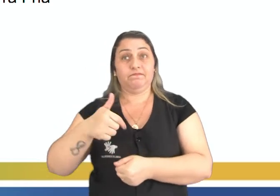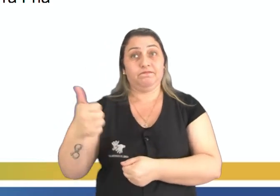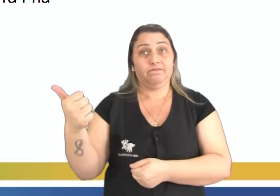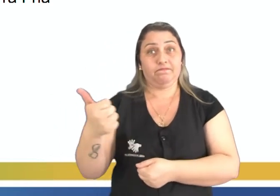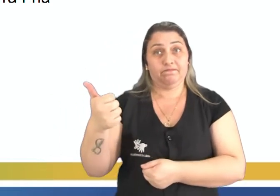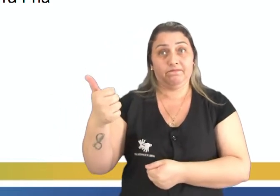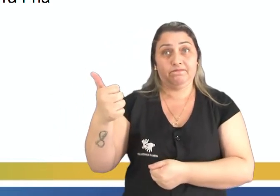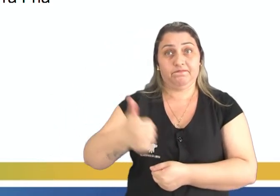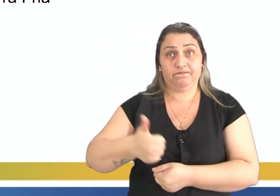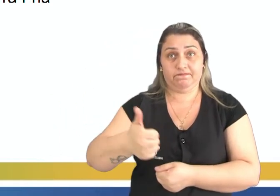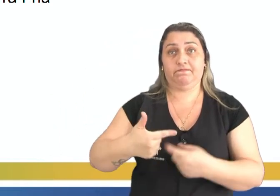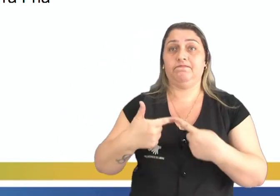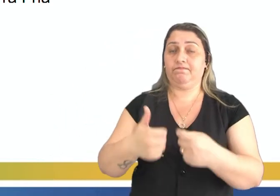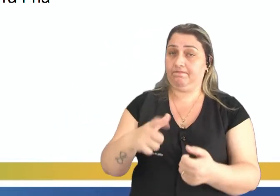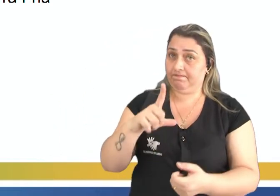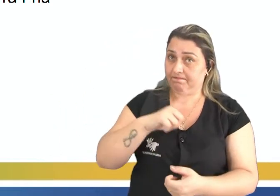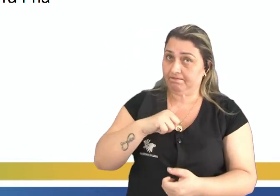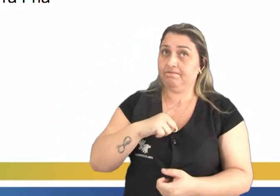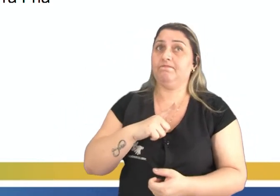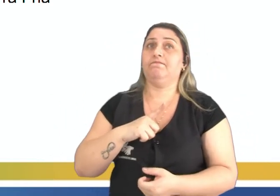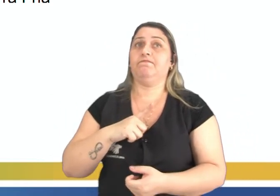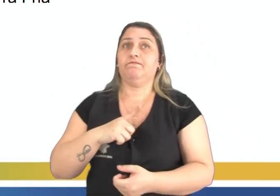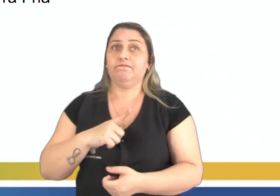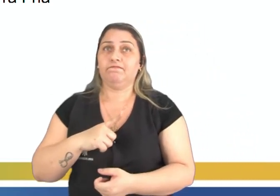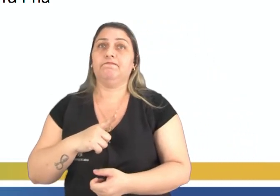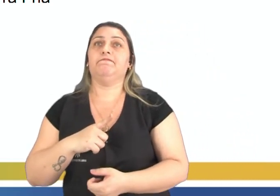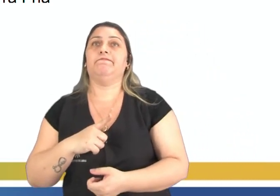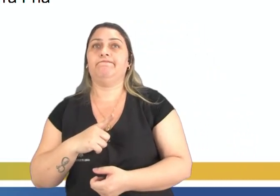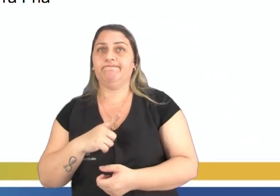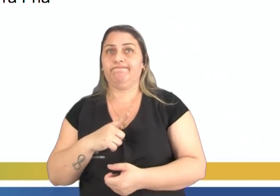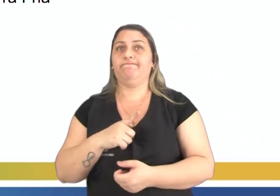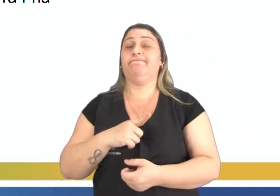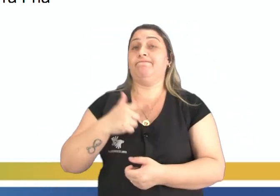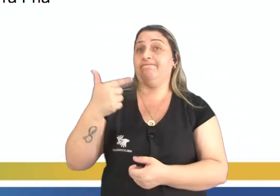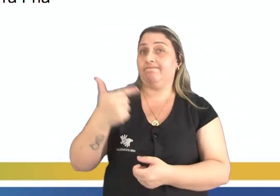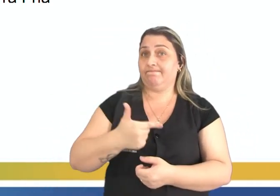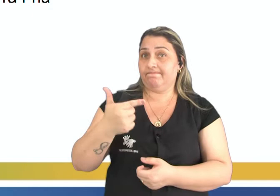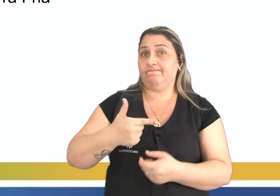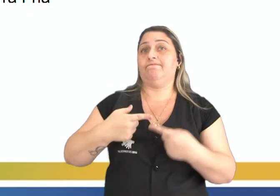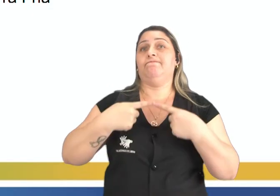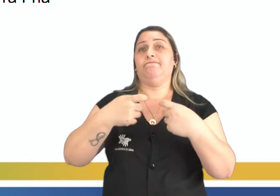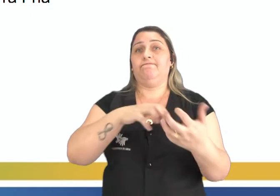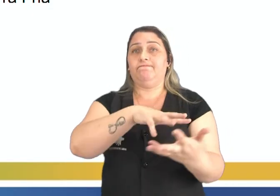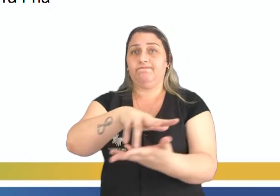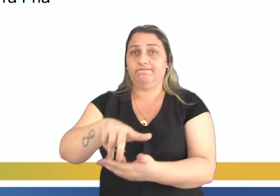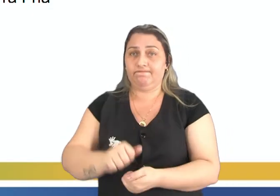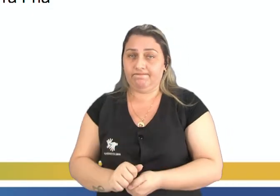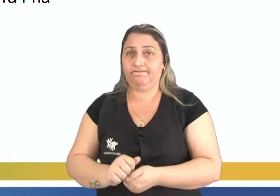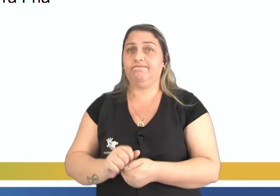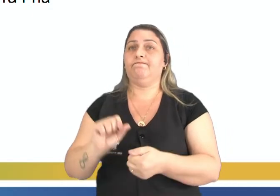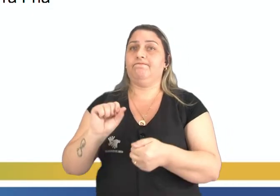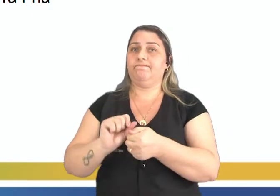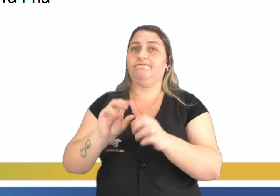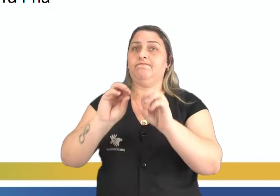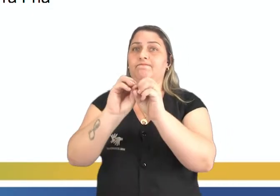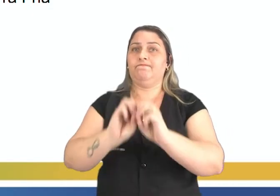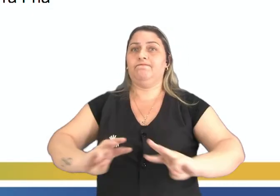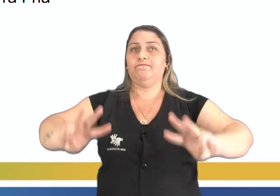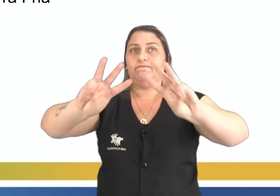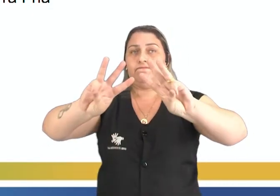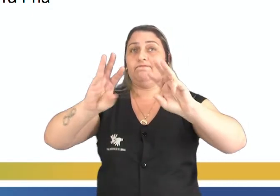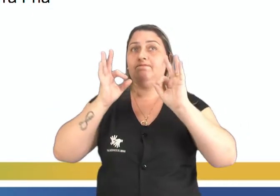Guerra Mundial, teve o fracasso por ter a ocorrência aí da Segunda Guerra Mundial, e aí a ONU passa a ser criada em decorrência